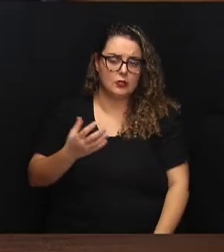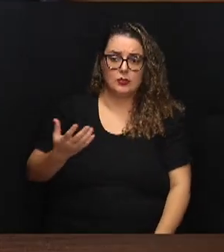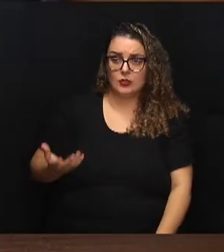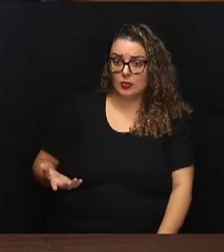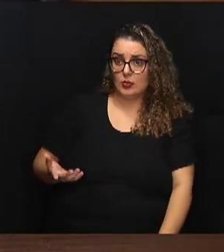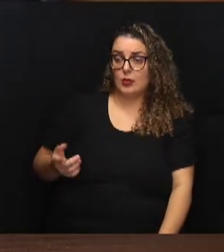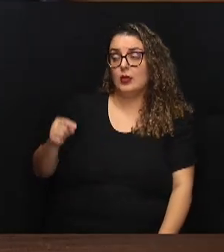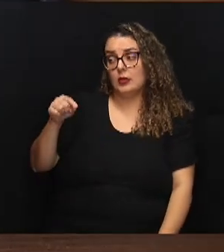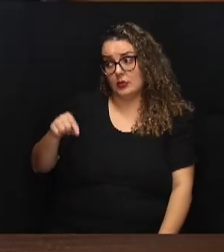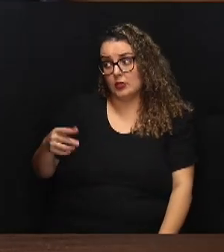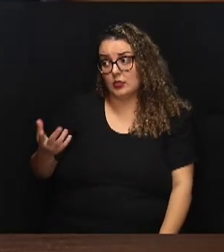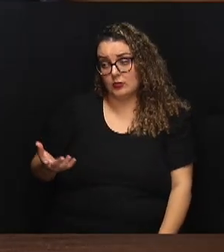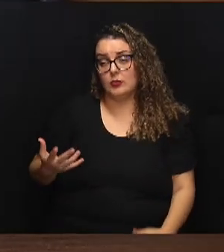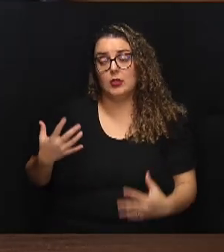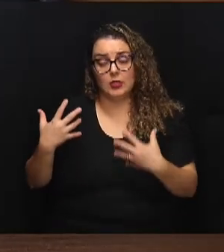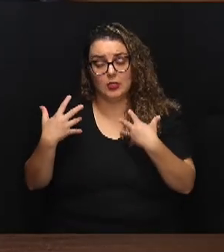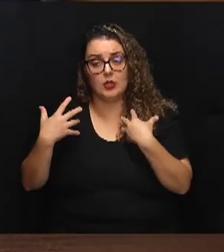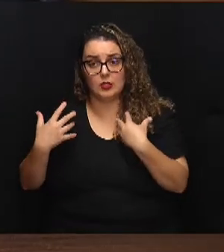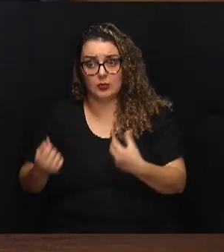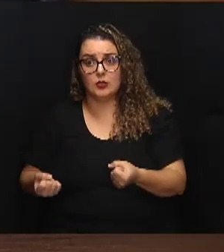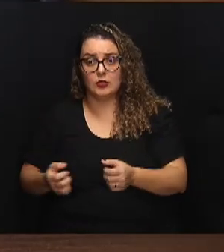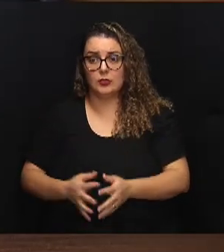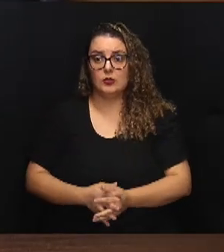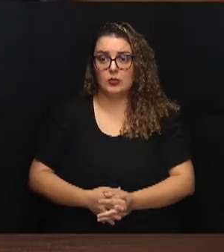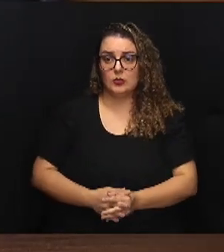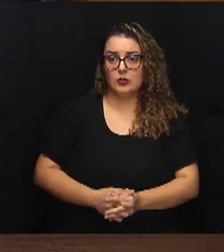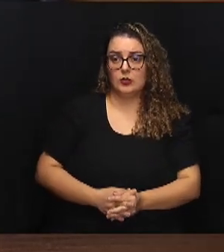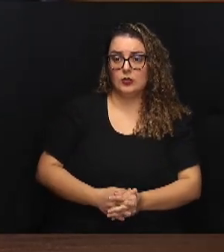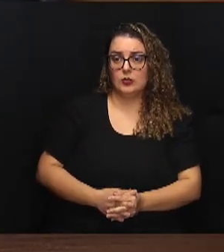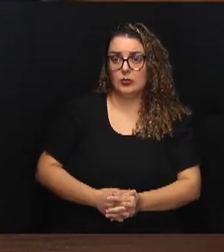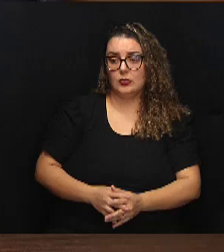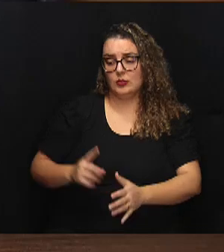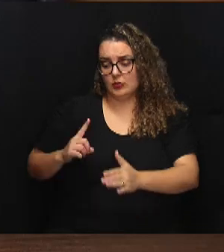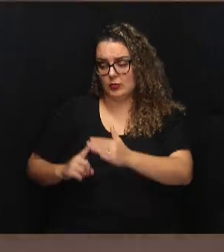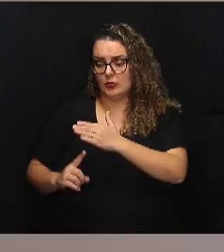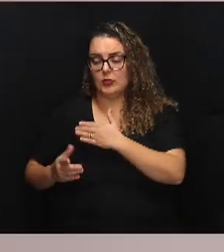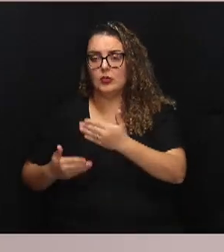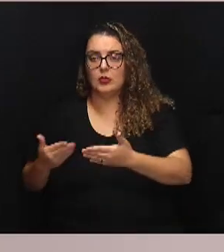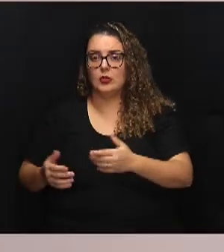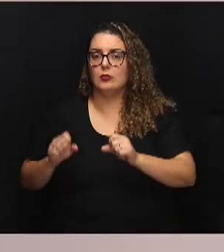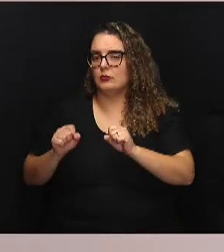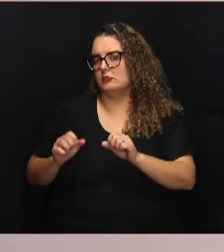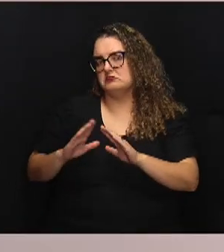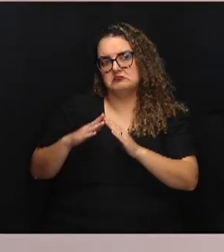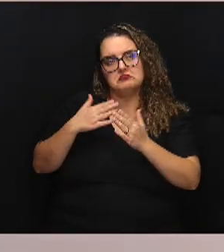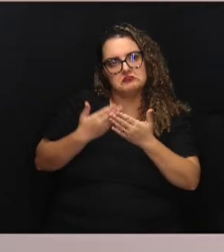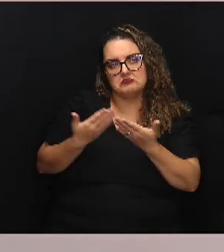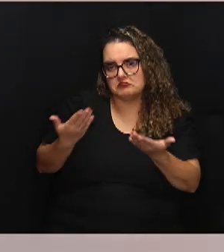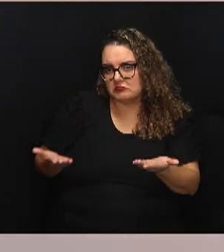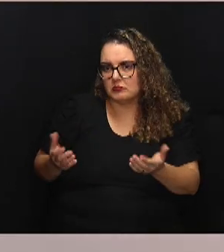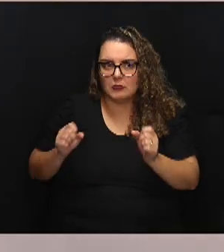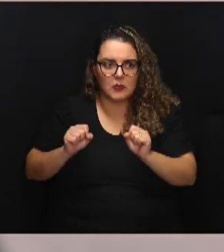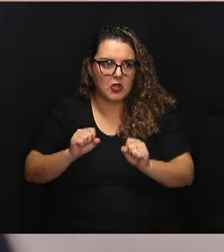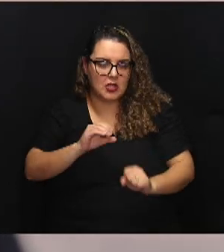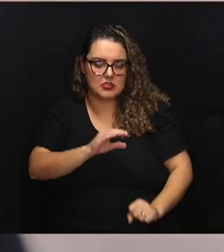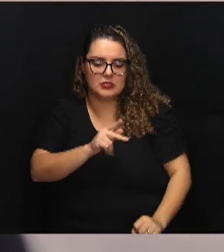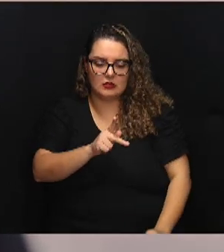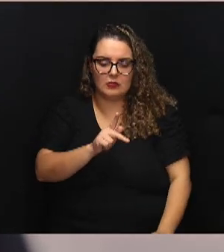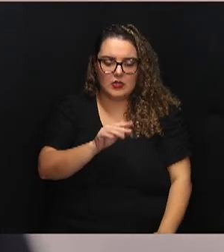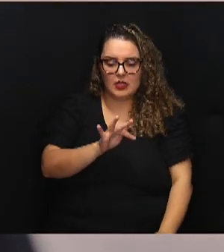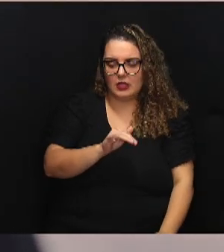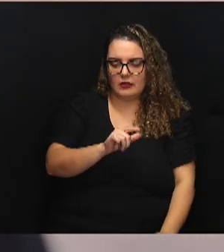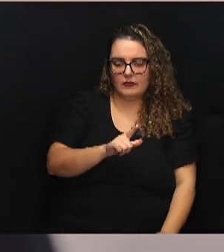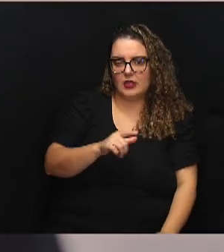No caso, ele vai receber do seu fornecedor, né, pode ser uma escola, pode ser a CPFL, a Sanasa,